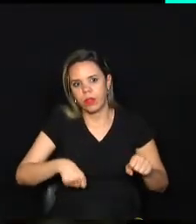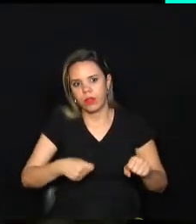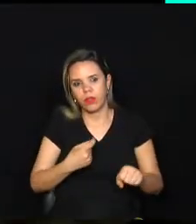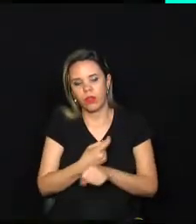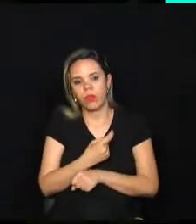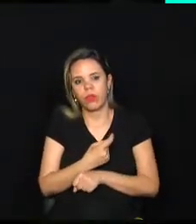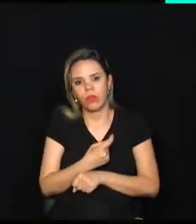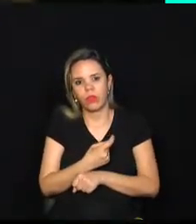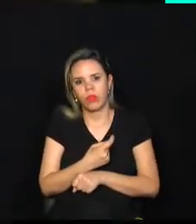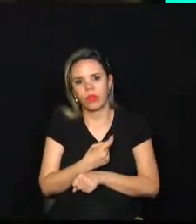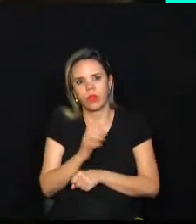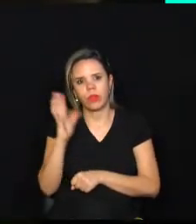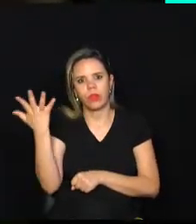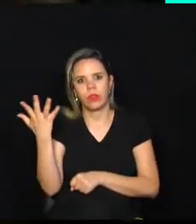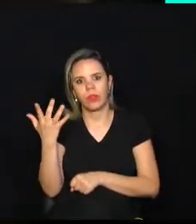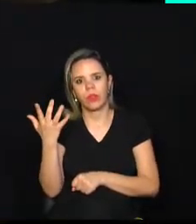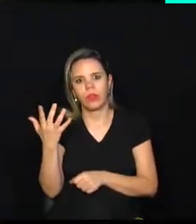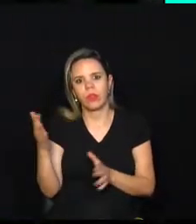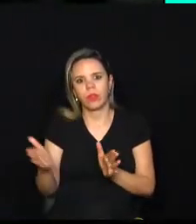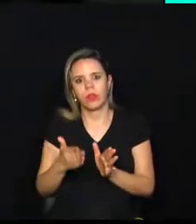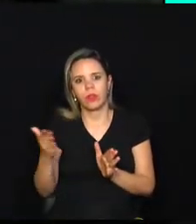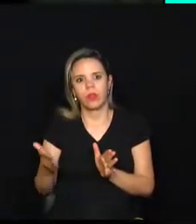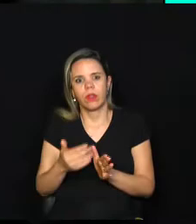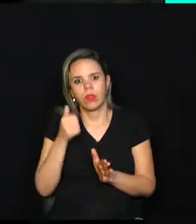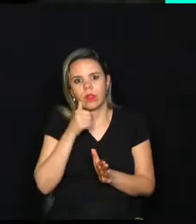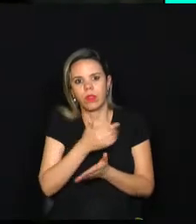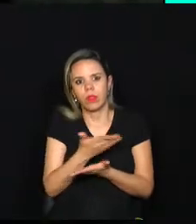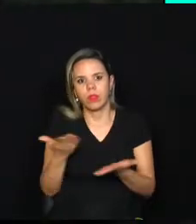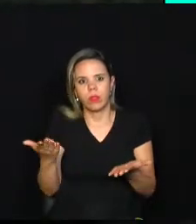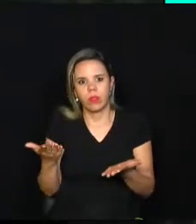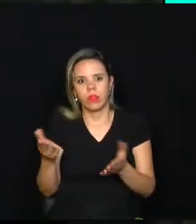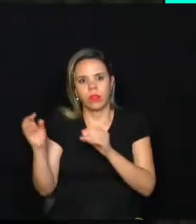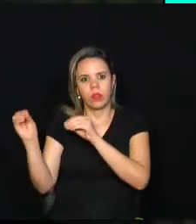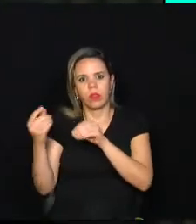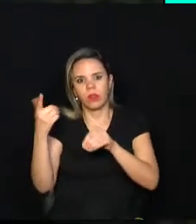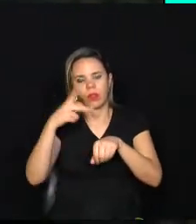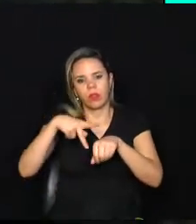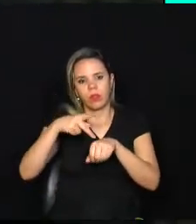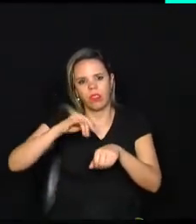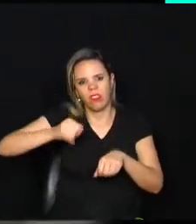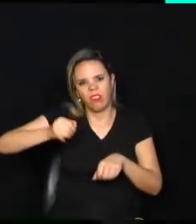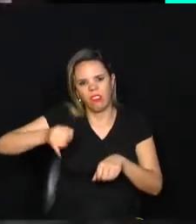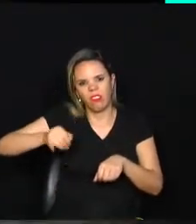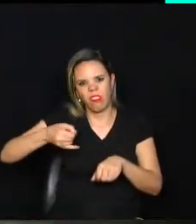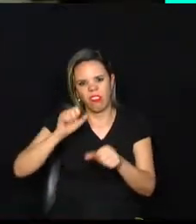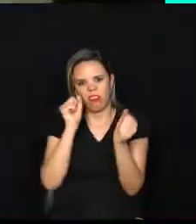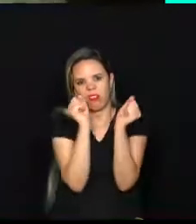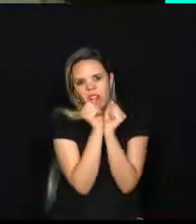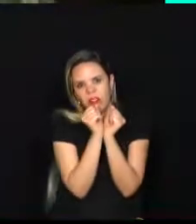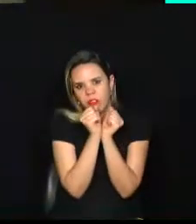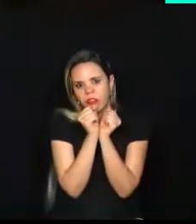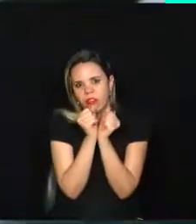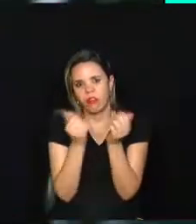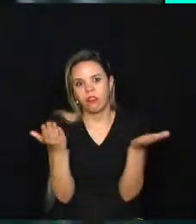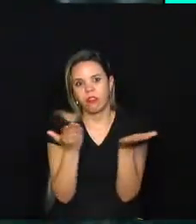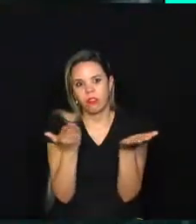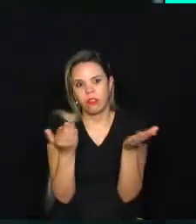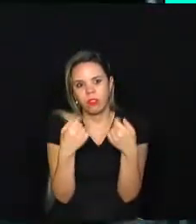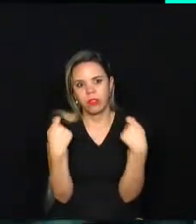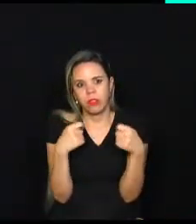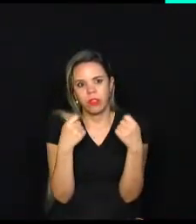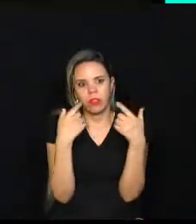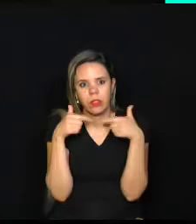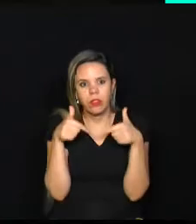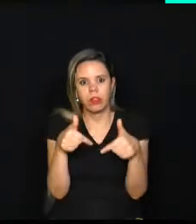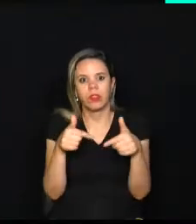descobre acidentalmente uma fábrica em que mulheres refugiadas são exploradas como escravas. Agora, ela precisa enfrentar